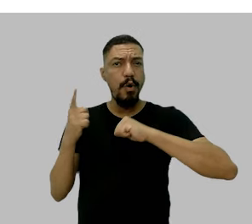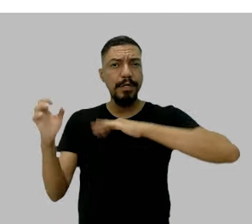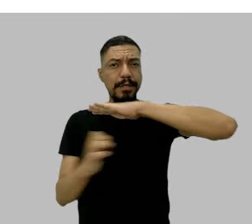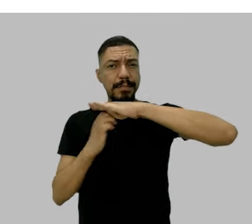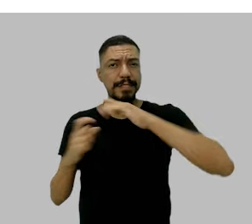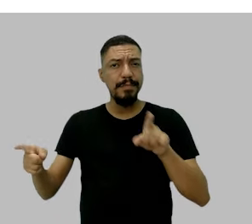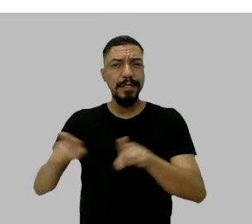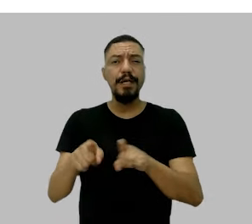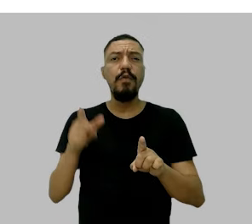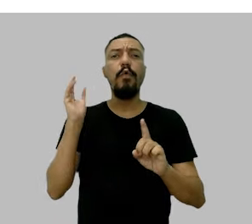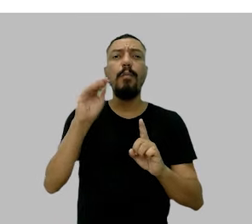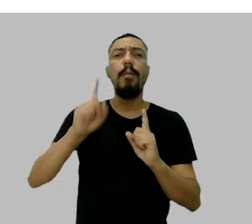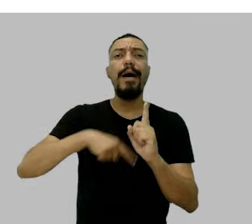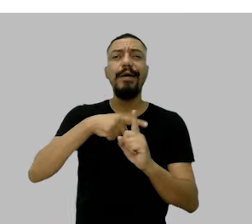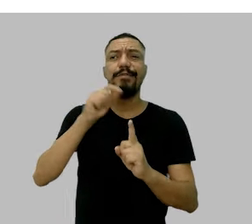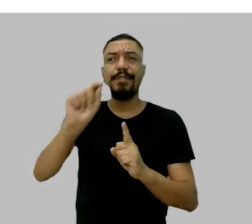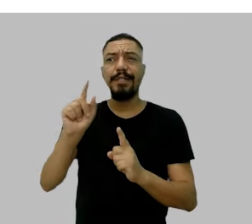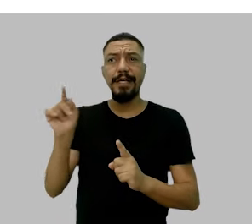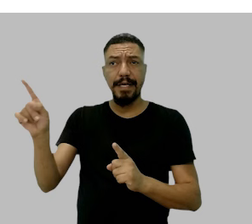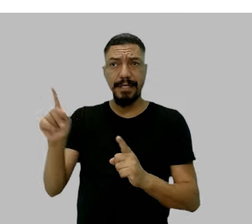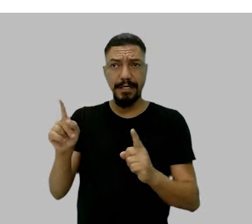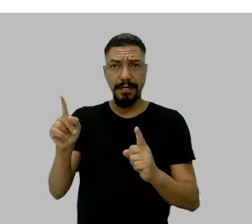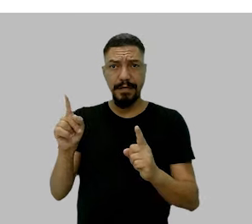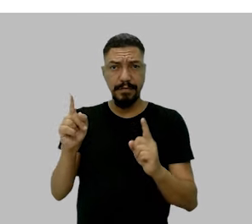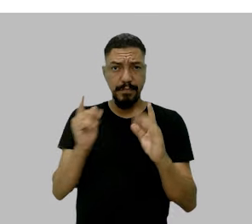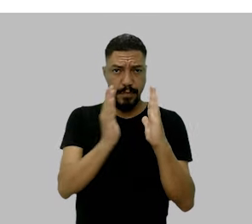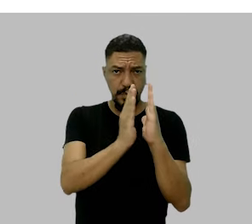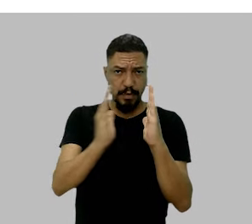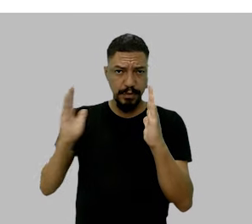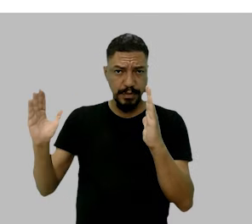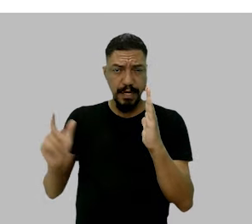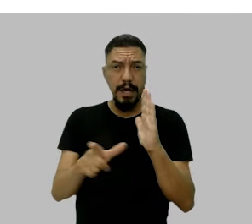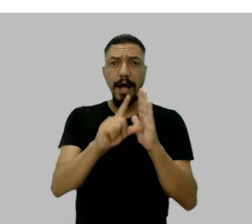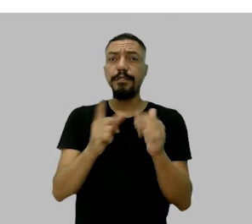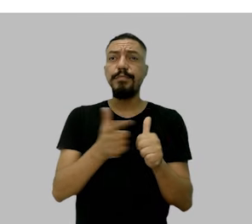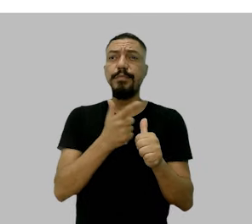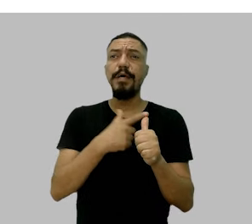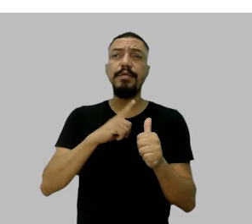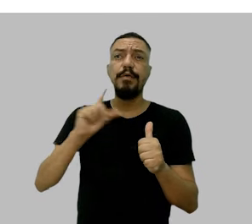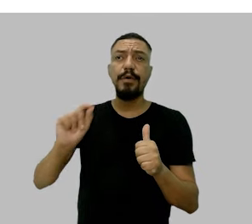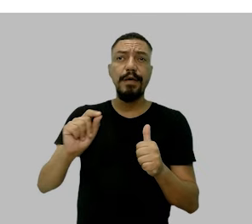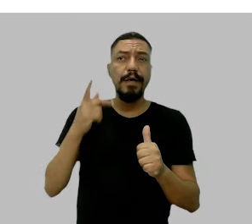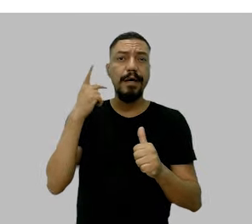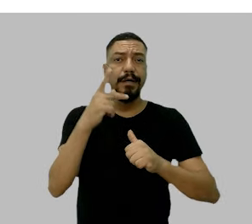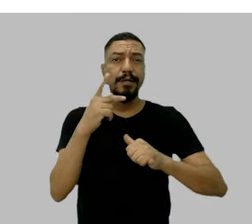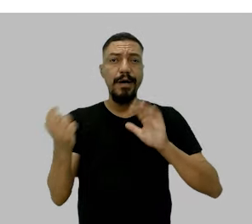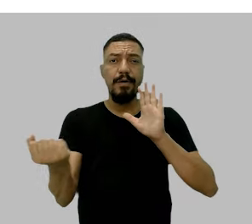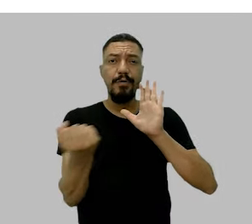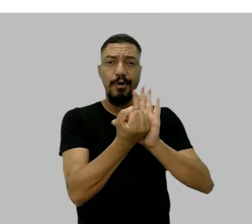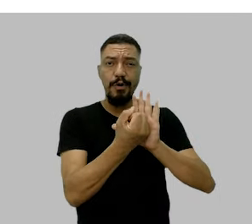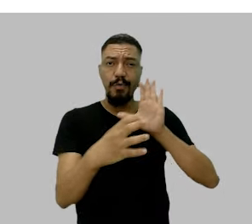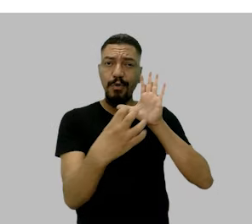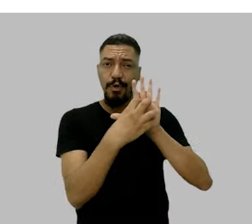régua? Essa daqui é a régua, digamos, de lá para cá, né? Antes disso, vai ter a sua produtora. Então,